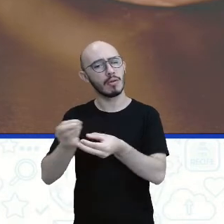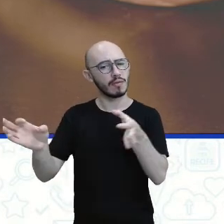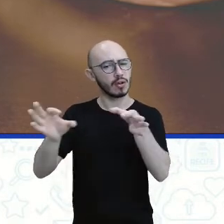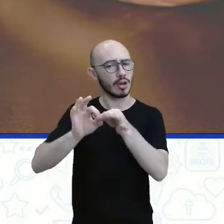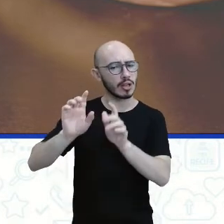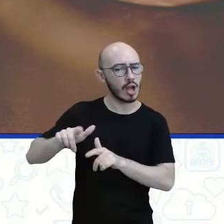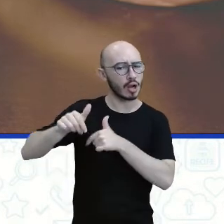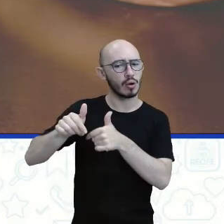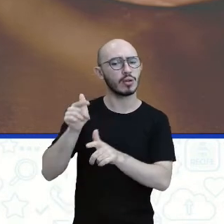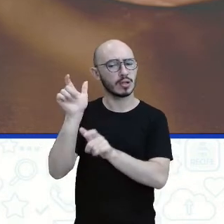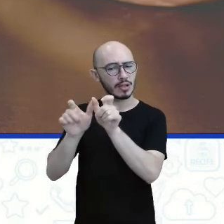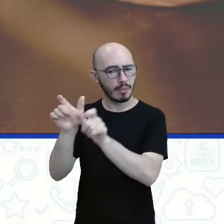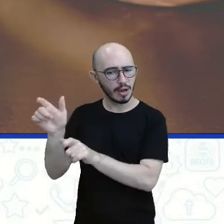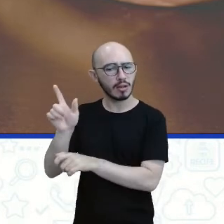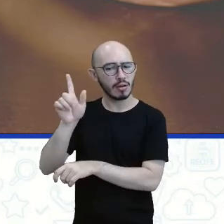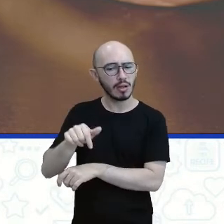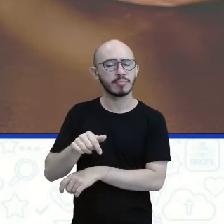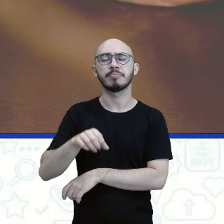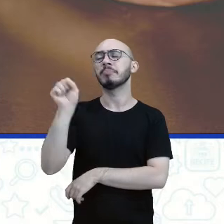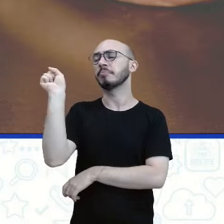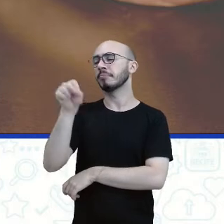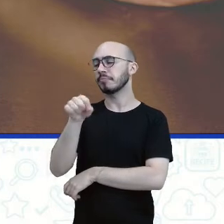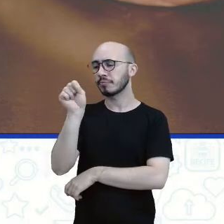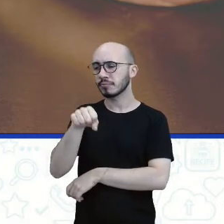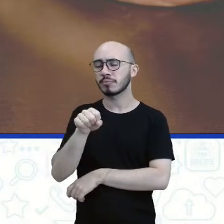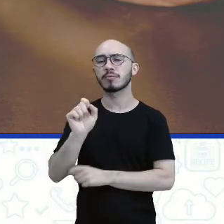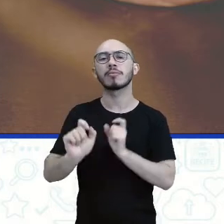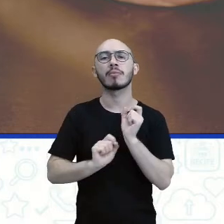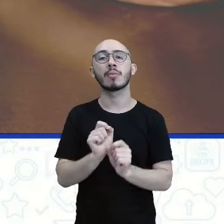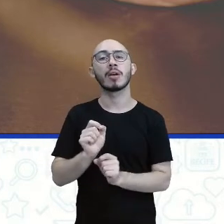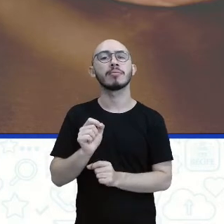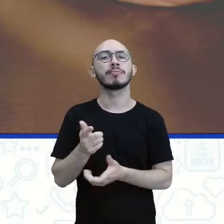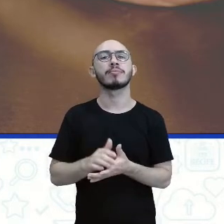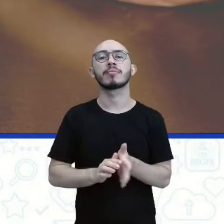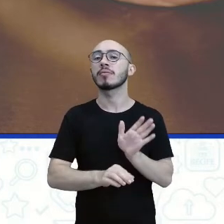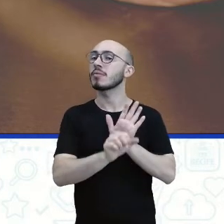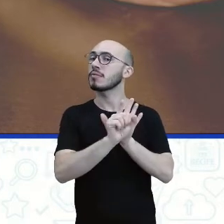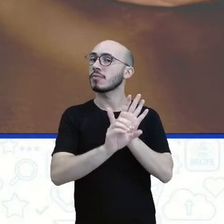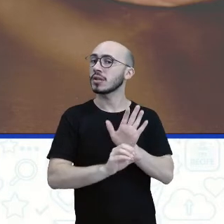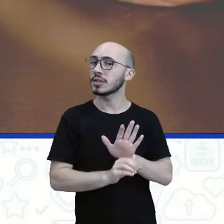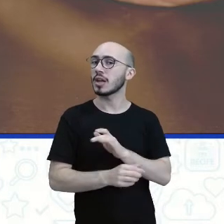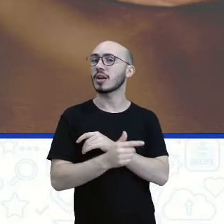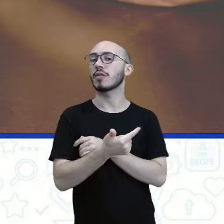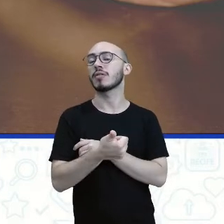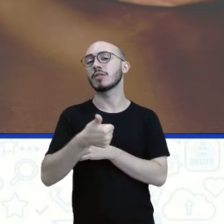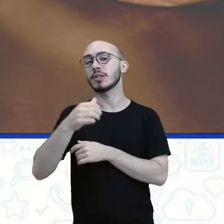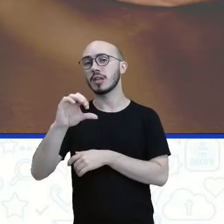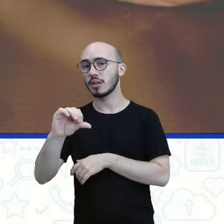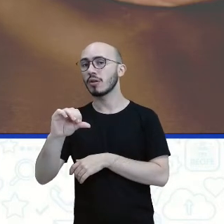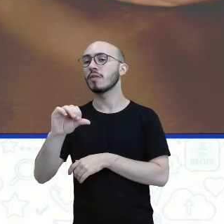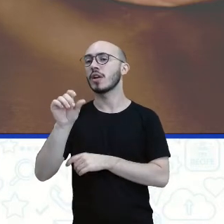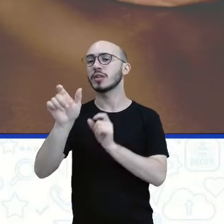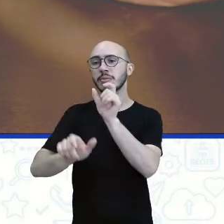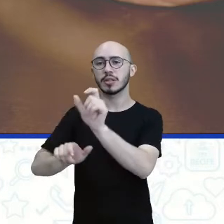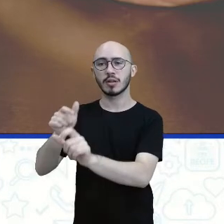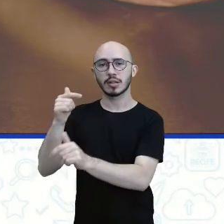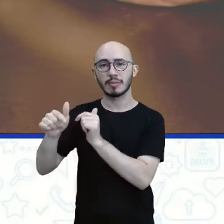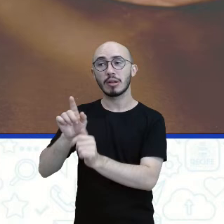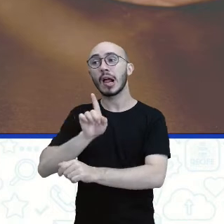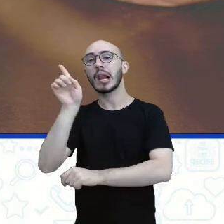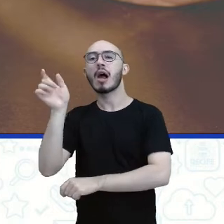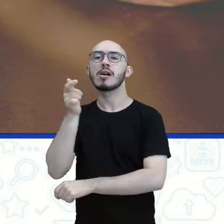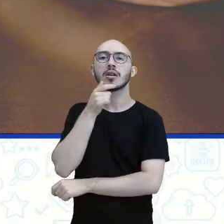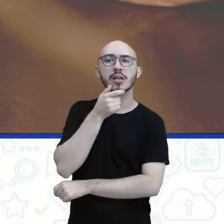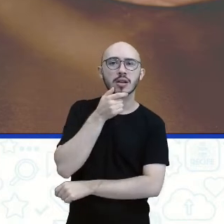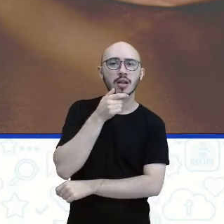dos trabalhadores e trabalhadoras, não é? É sim, porque se a gente vê lá no século XIX, os trabalhadores e trabalhadoras ingleses já estavam